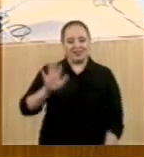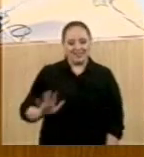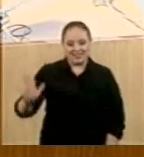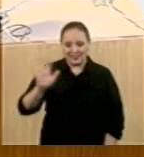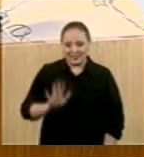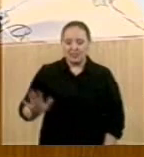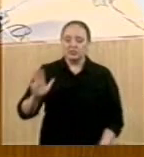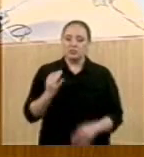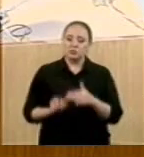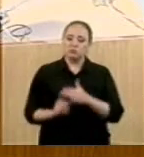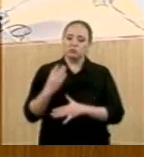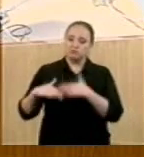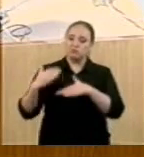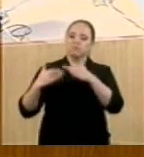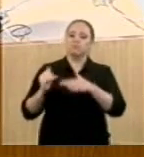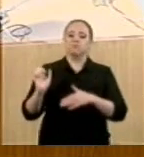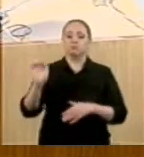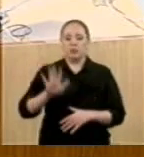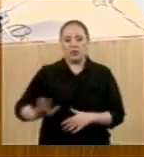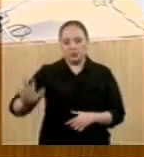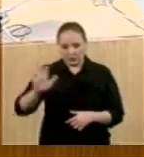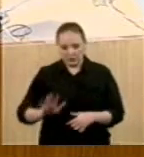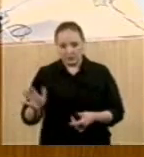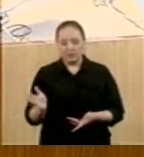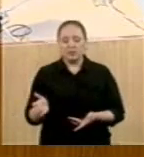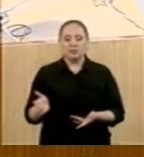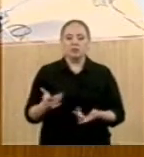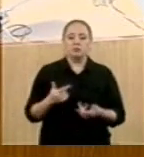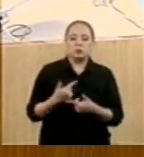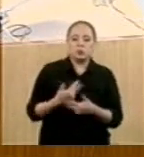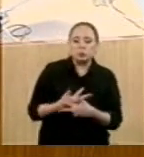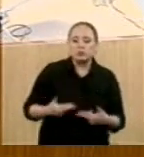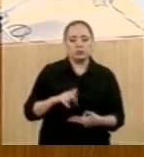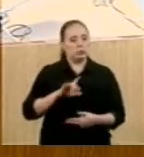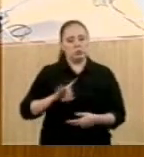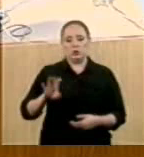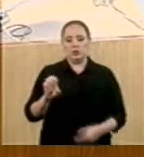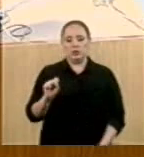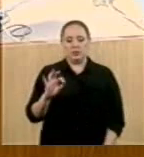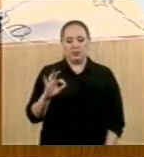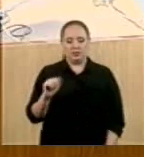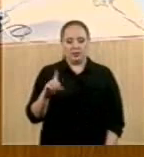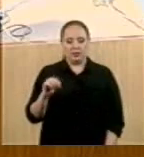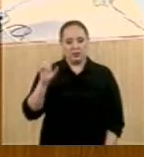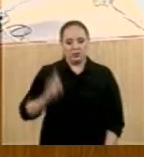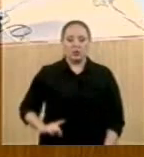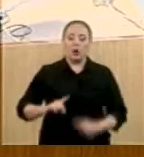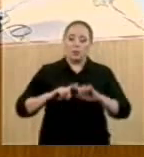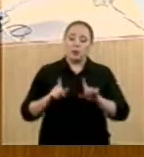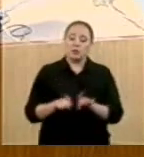de construção nacional, mediante uma fórmula não apenas do Estado de Direito, mas do